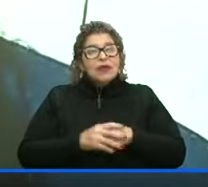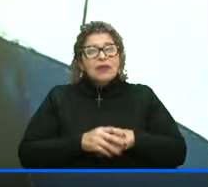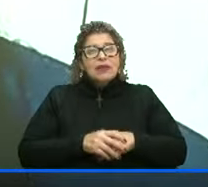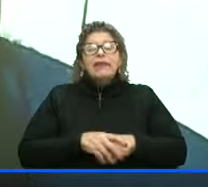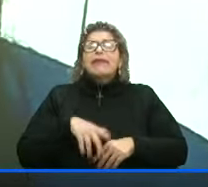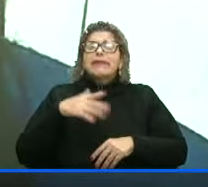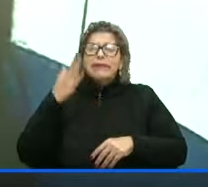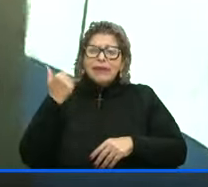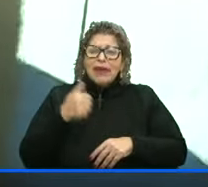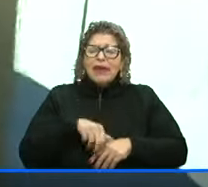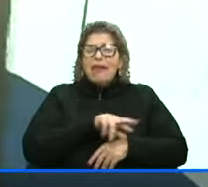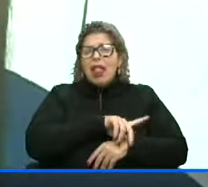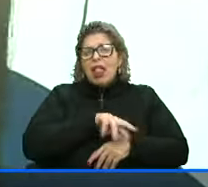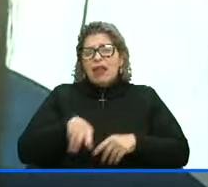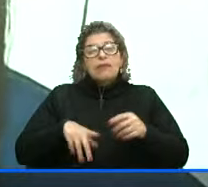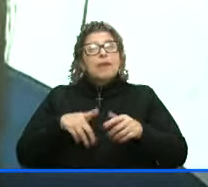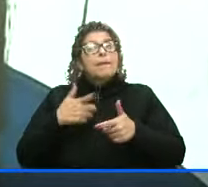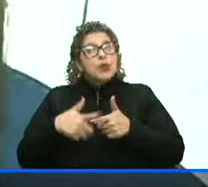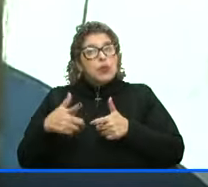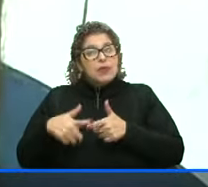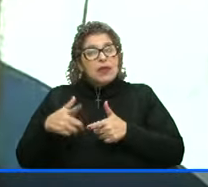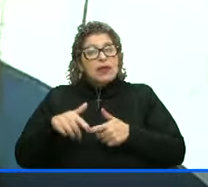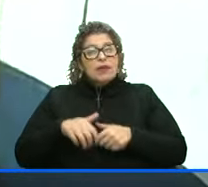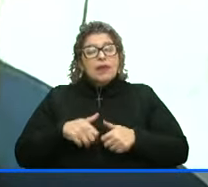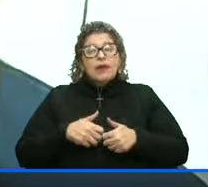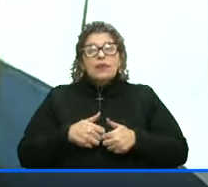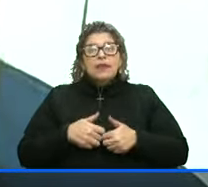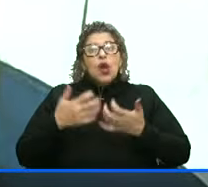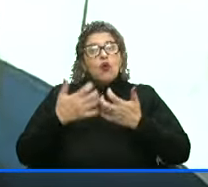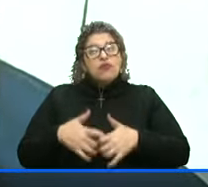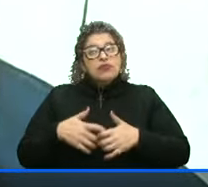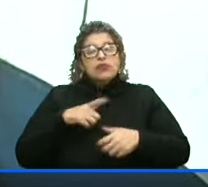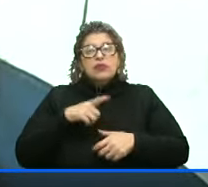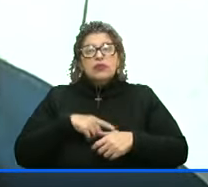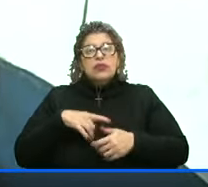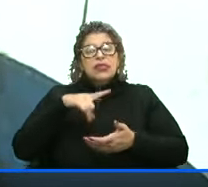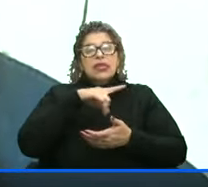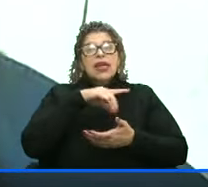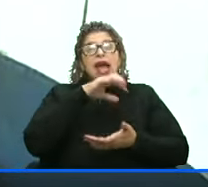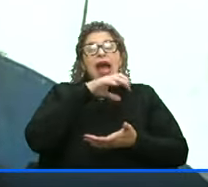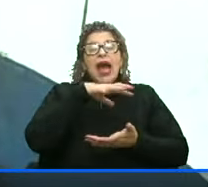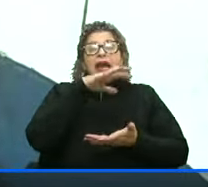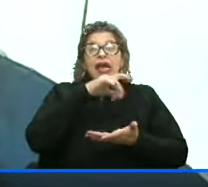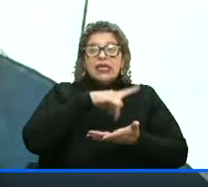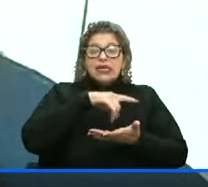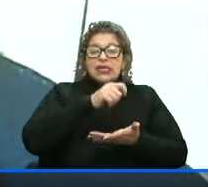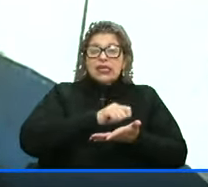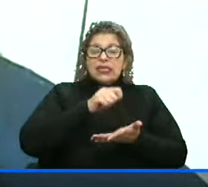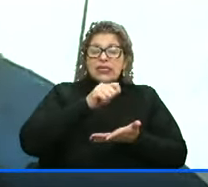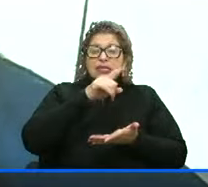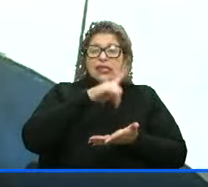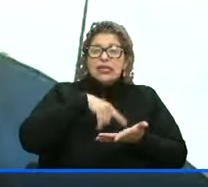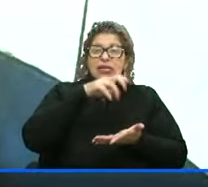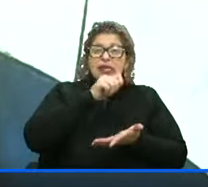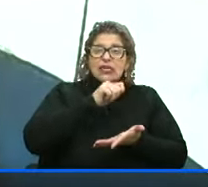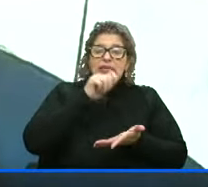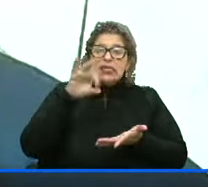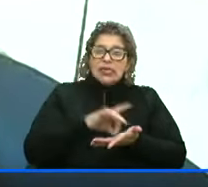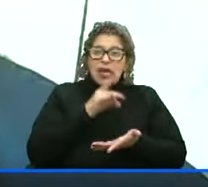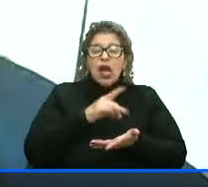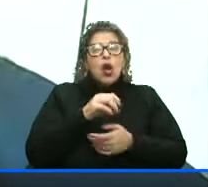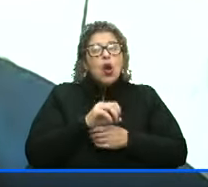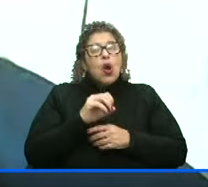muitos problemas e teve agora com a função de somente ser a inscrição online em outubro ali, né? E